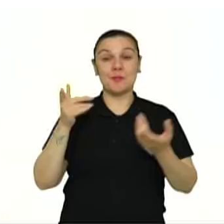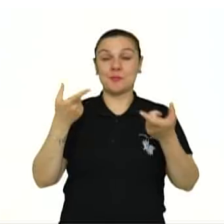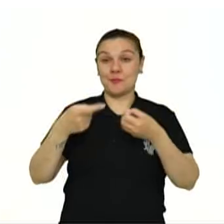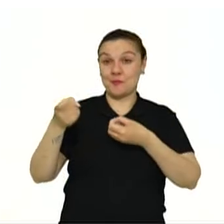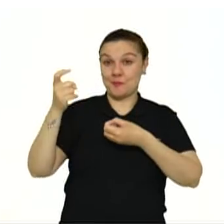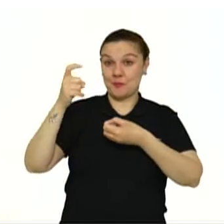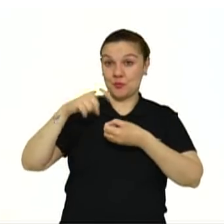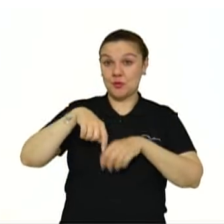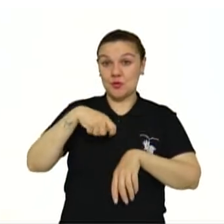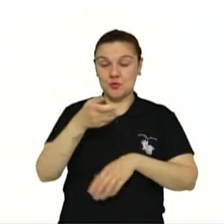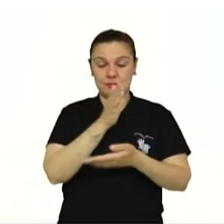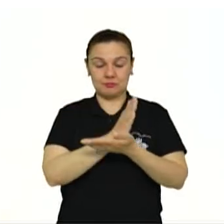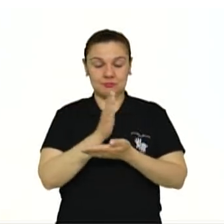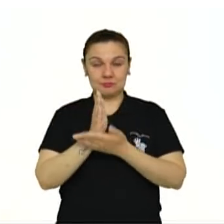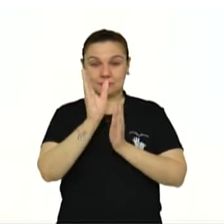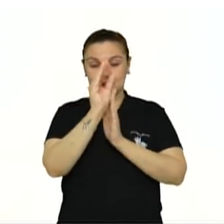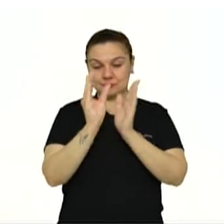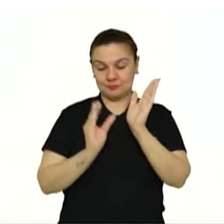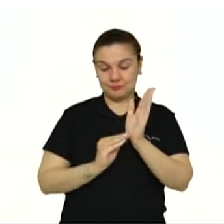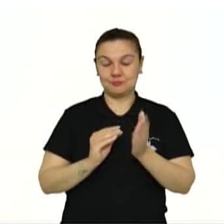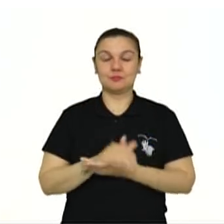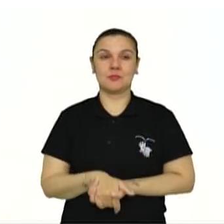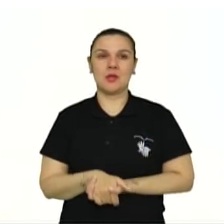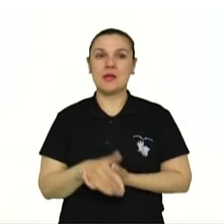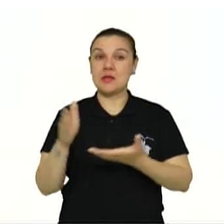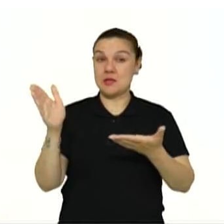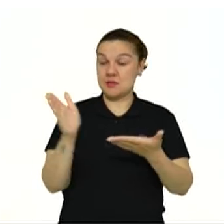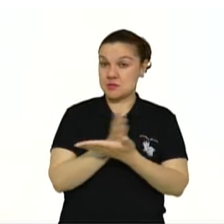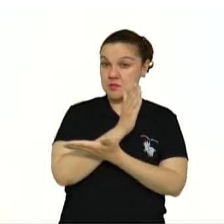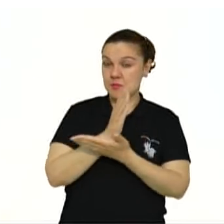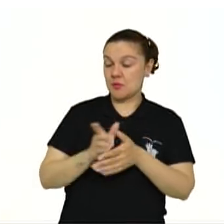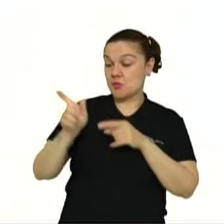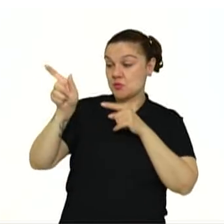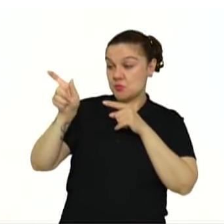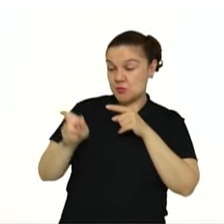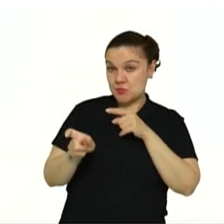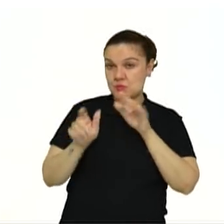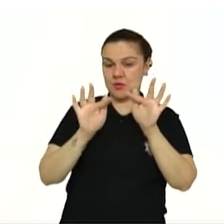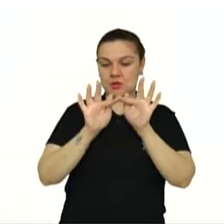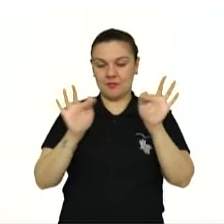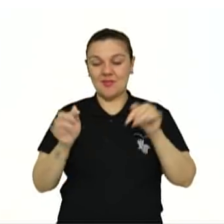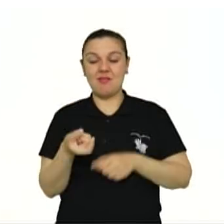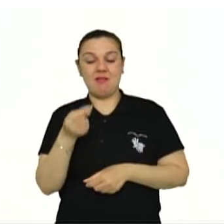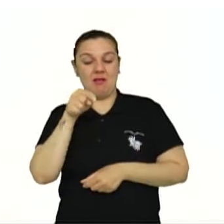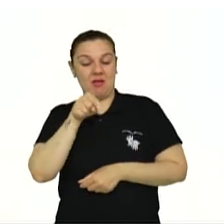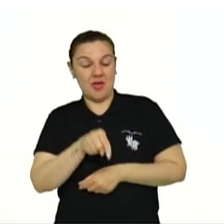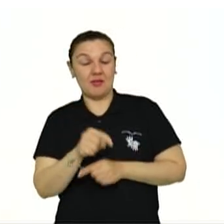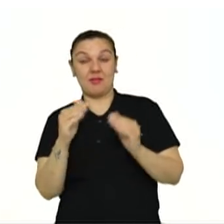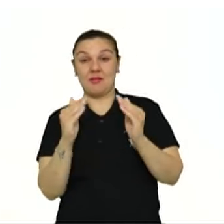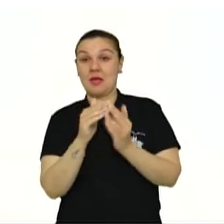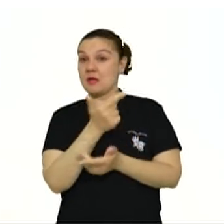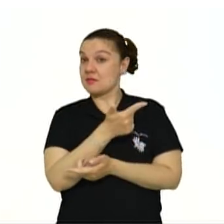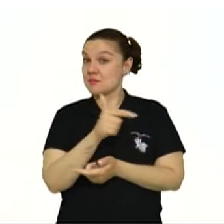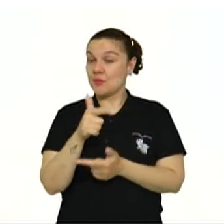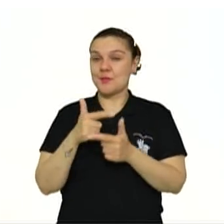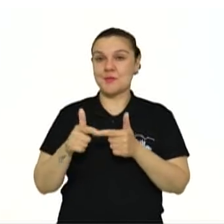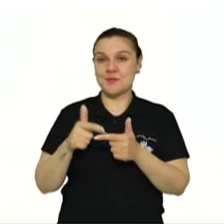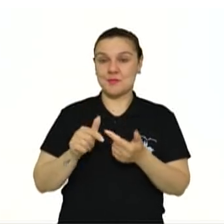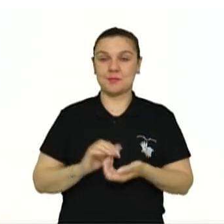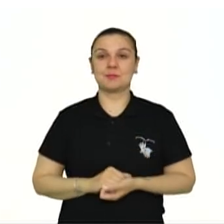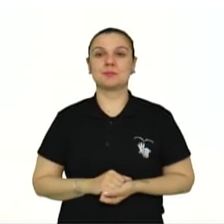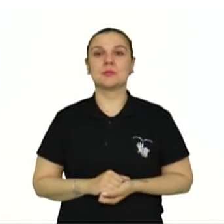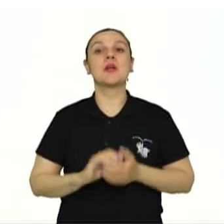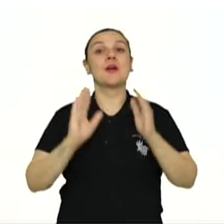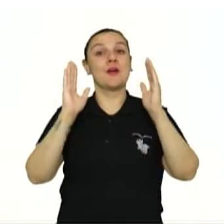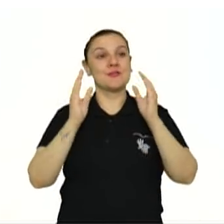refletirmos sobre o nosso conteúdo, tá? Classifique o sujeito da frase. Aqui em casa não temos esse problema.